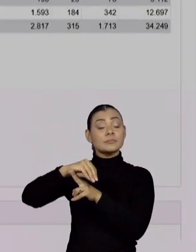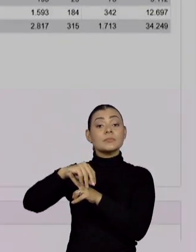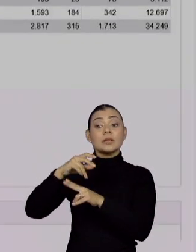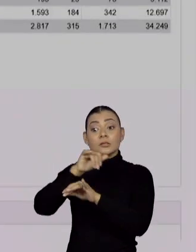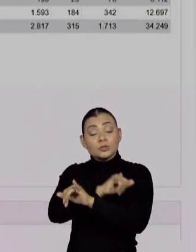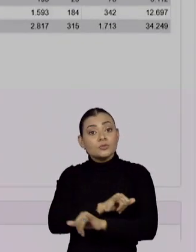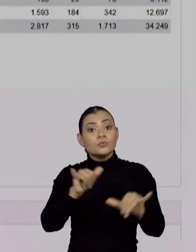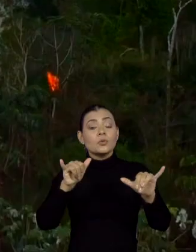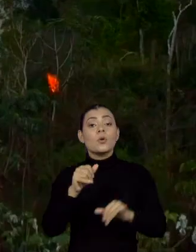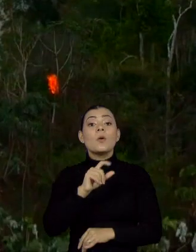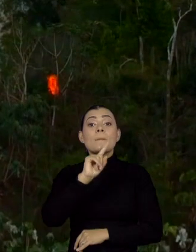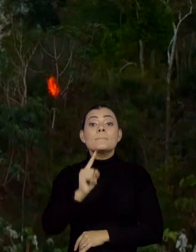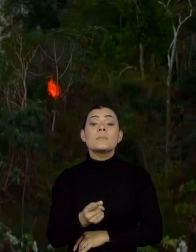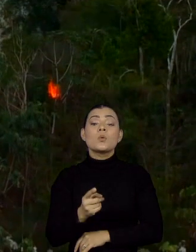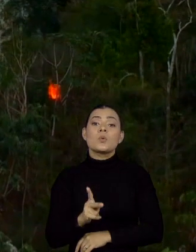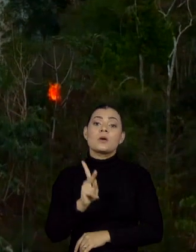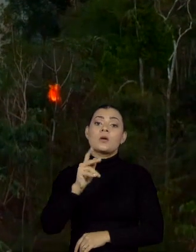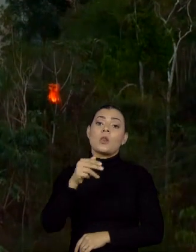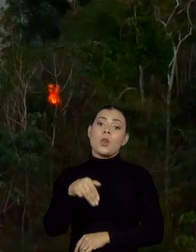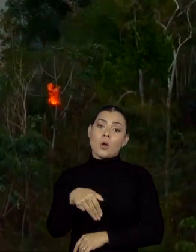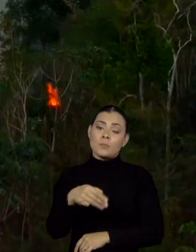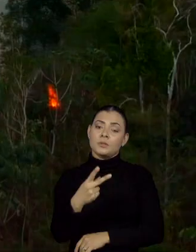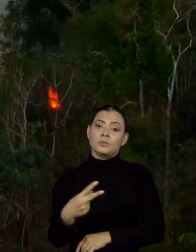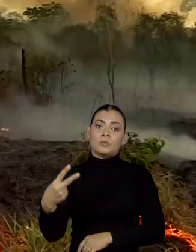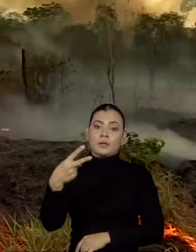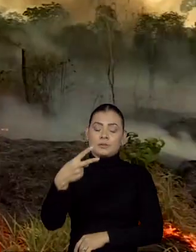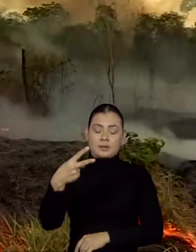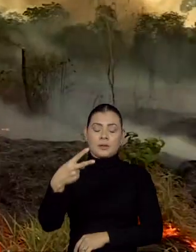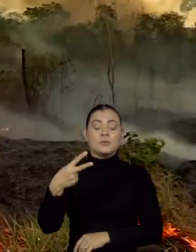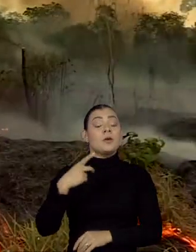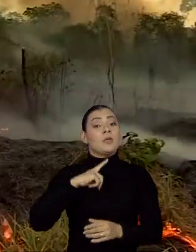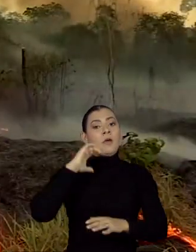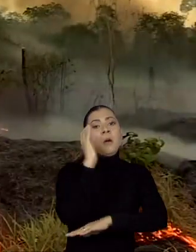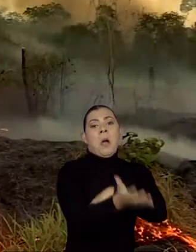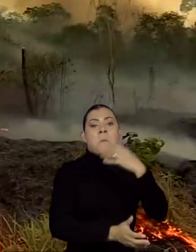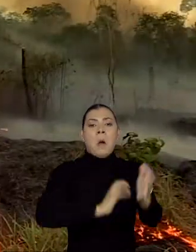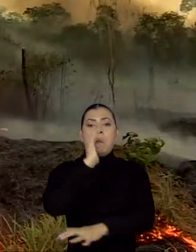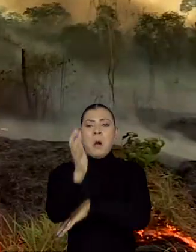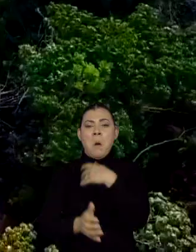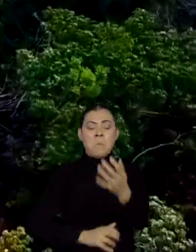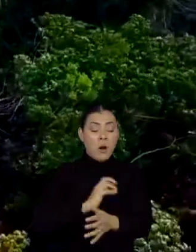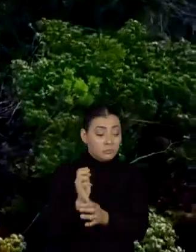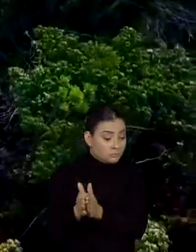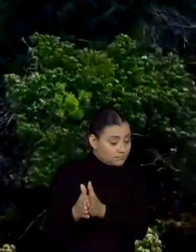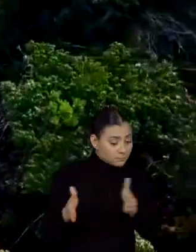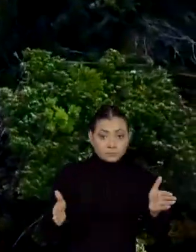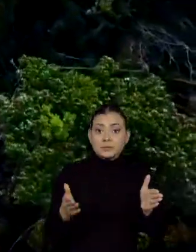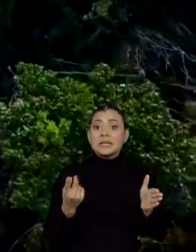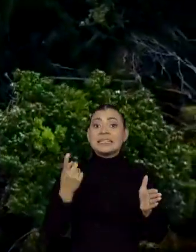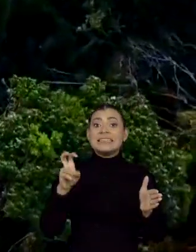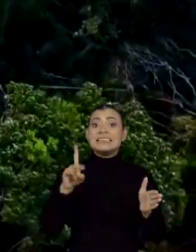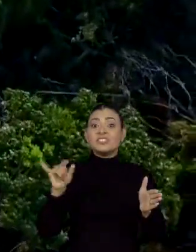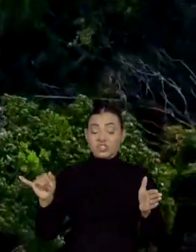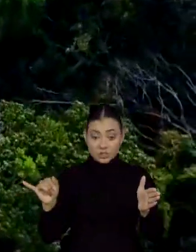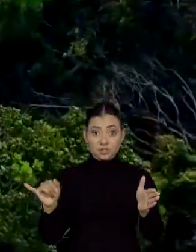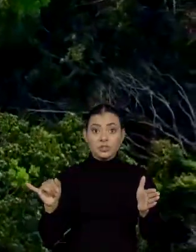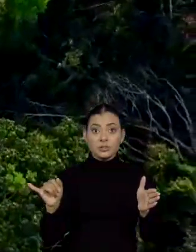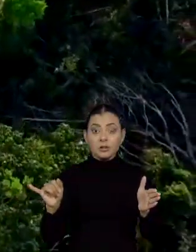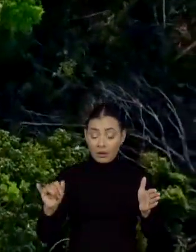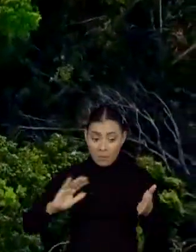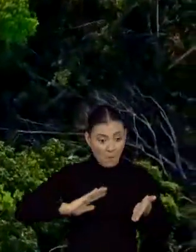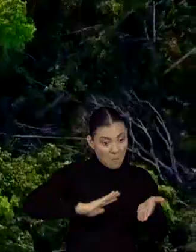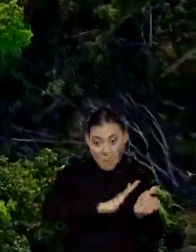de 1.000 quilômetros quadrados da floresta foram derrubados na primeira quinzena do mês. Um aumento